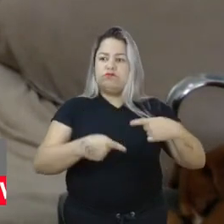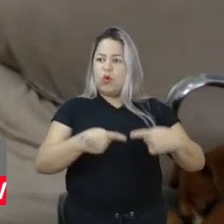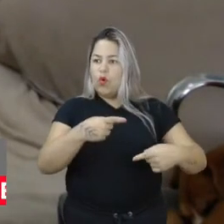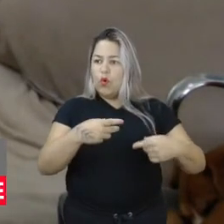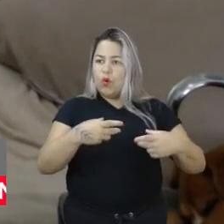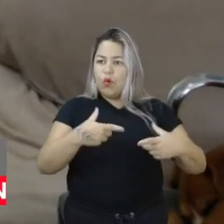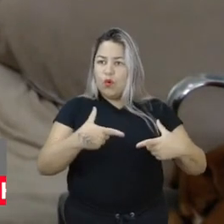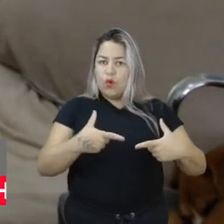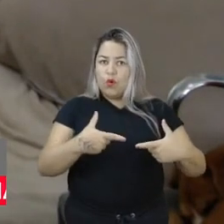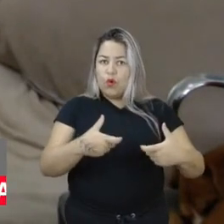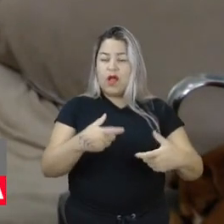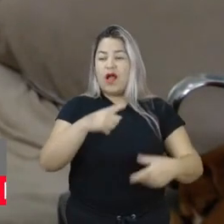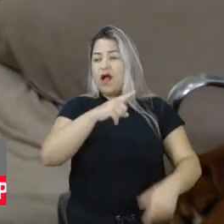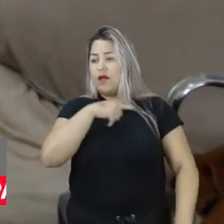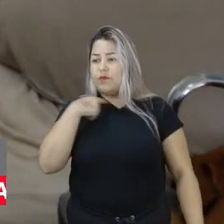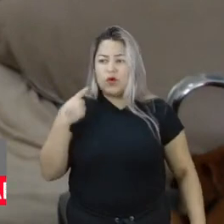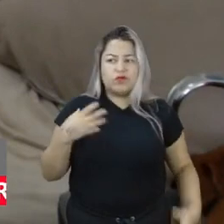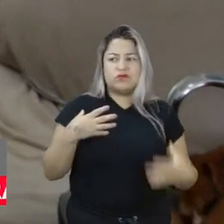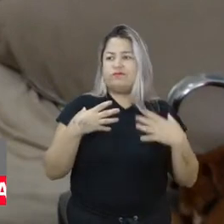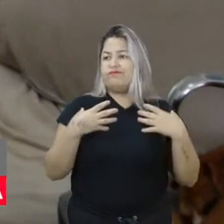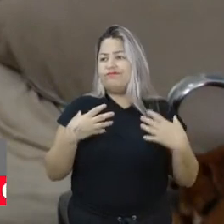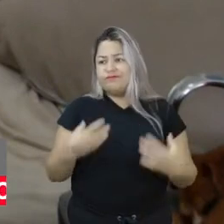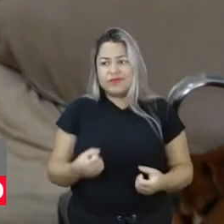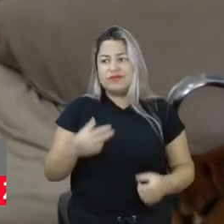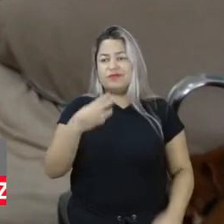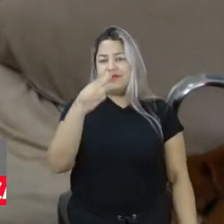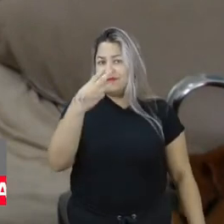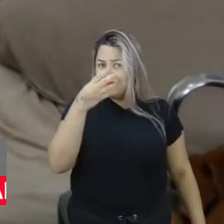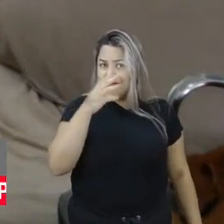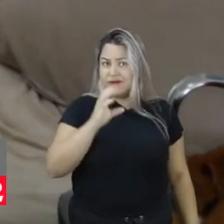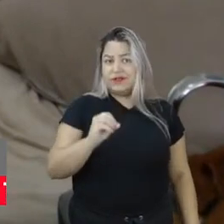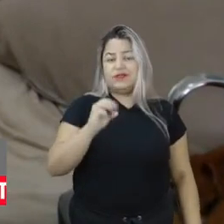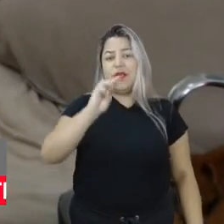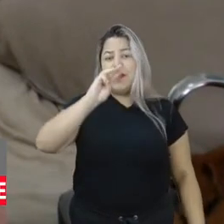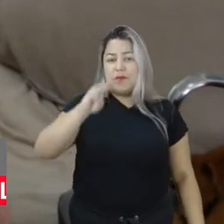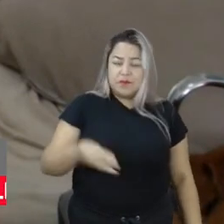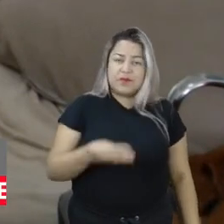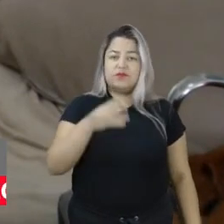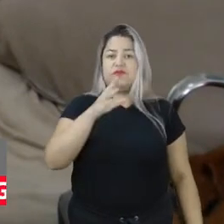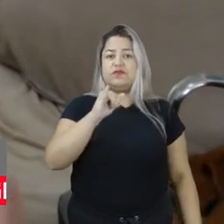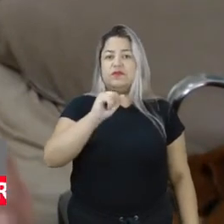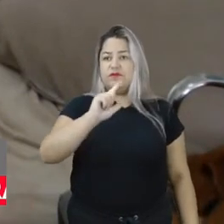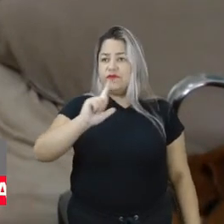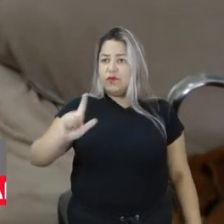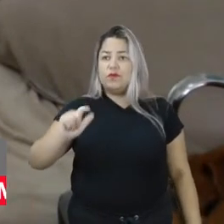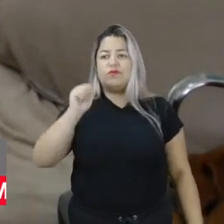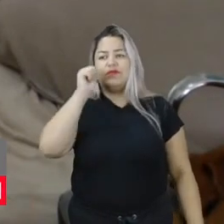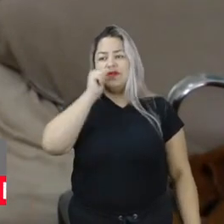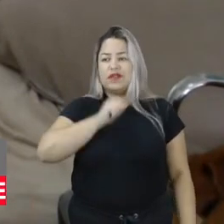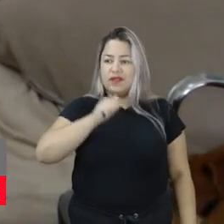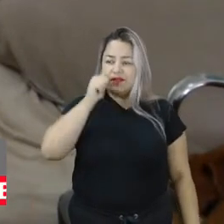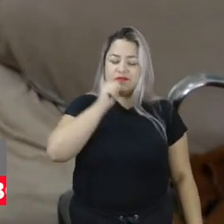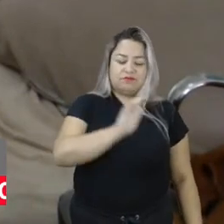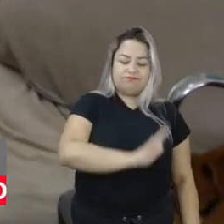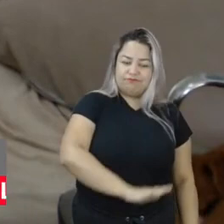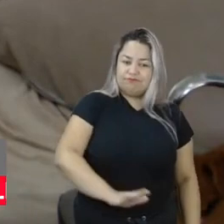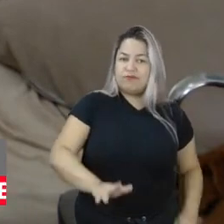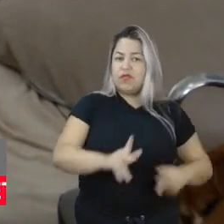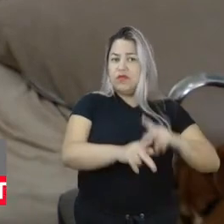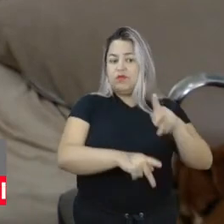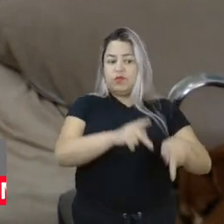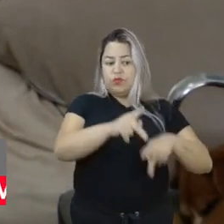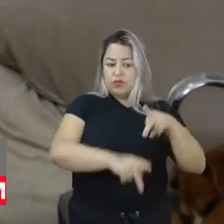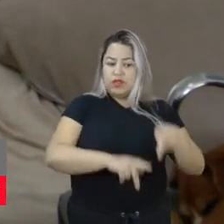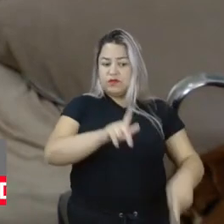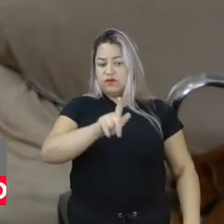os palestinos. A morte inaceitável de 30 mil civis, na sua grande maioria mulheres, crianças, e a população de Gaza